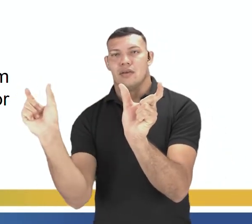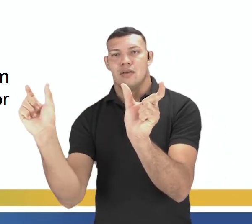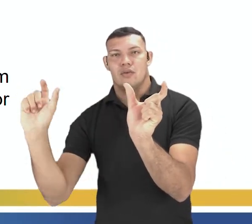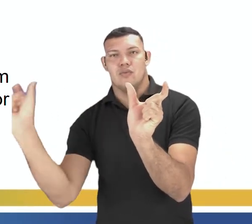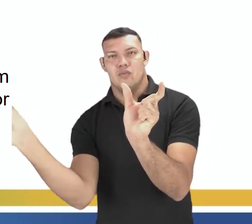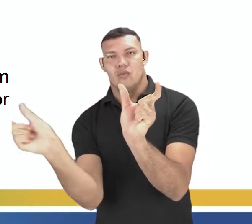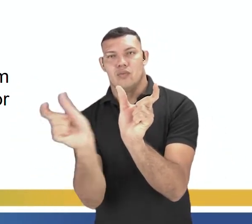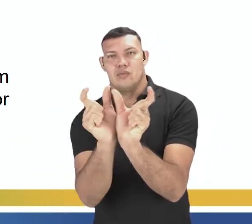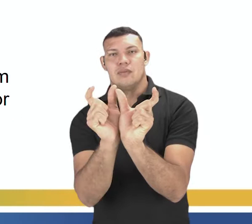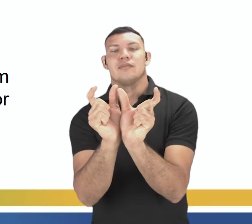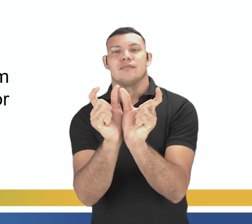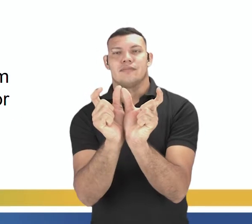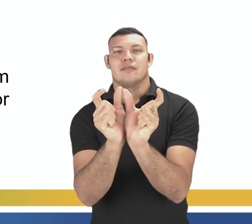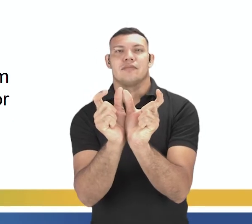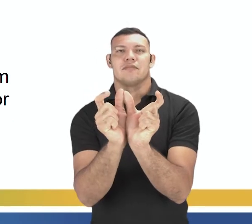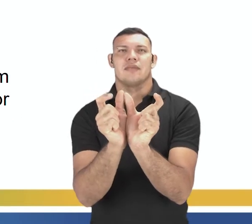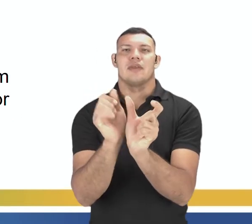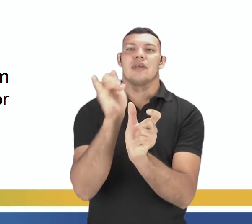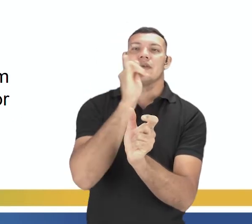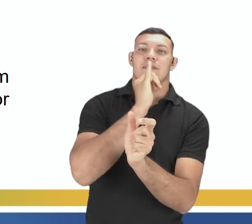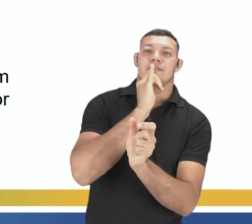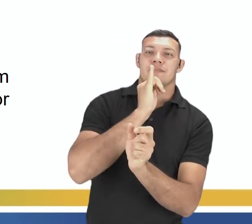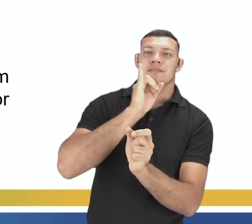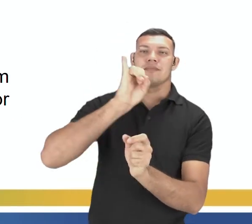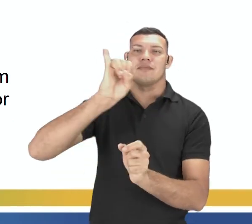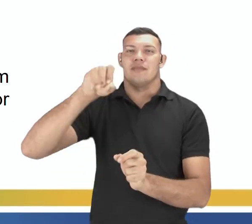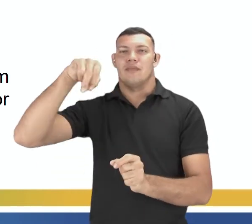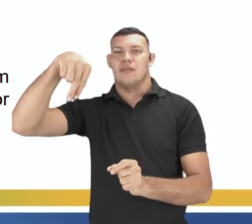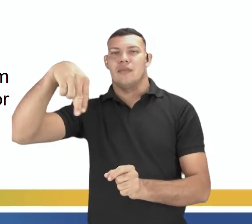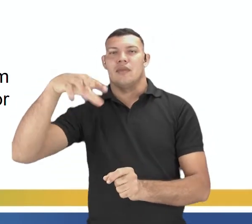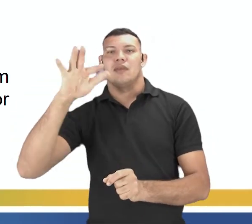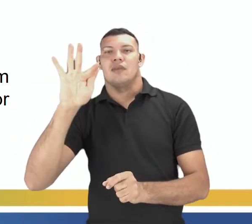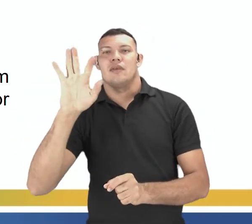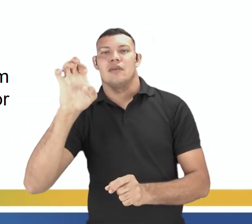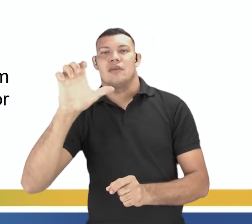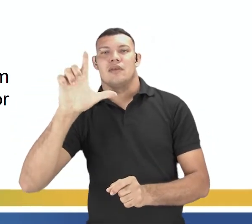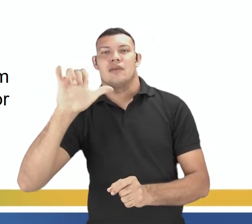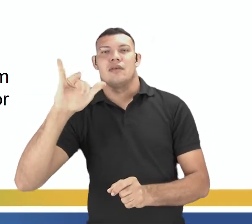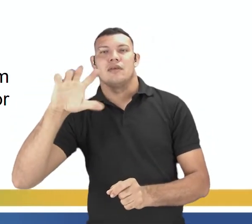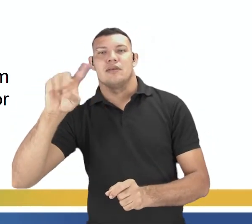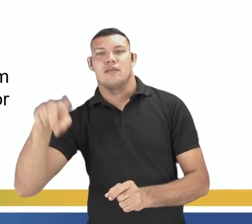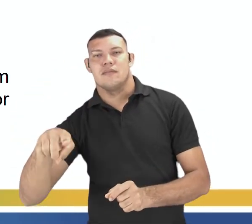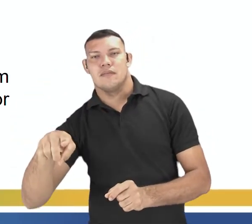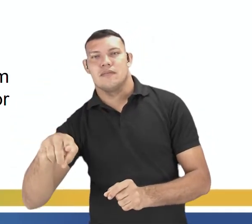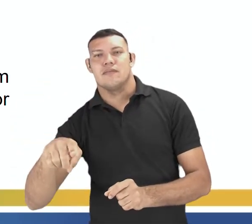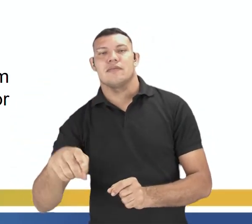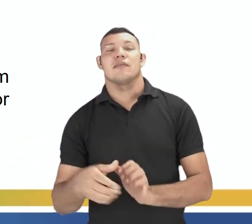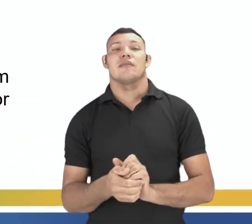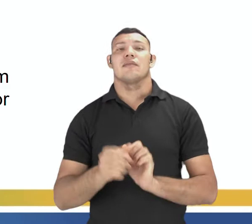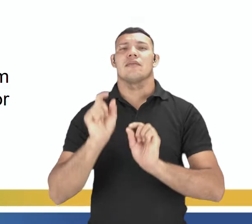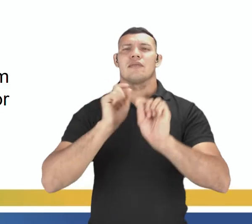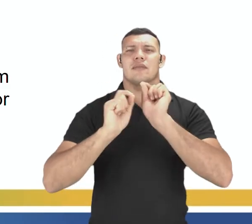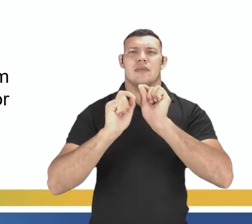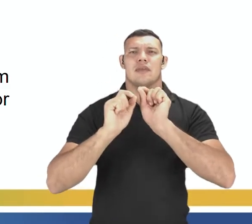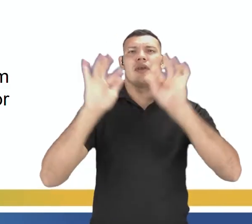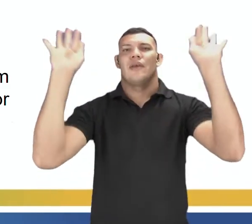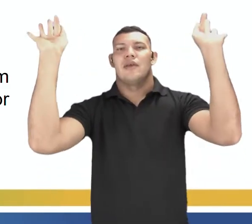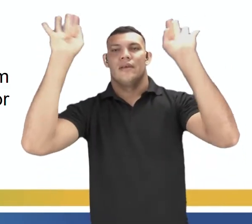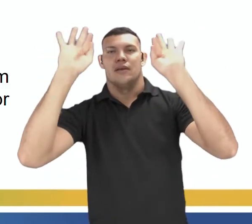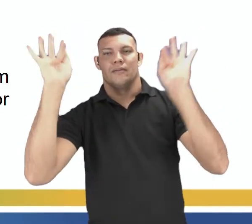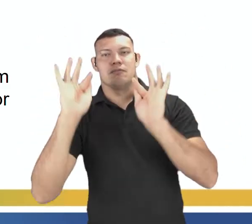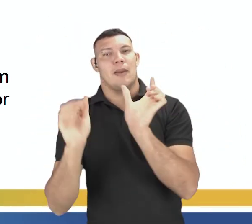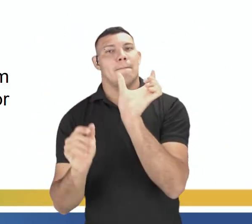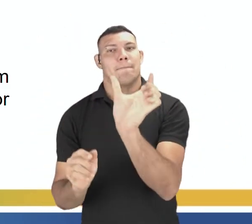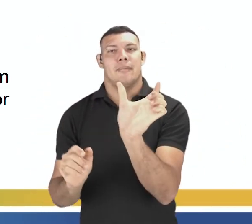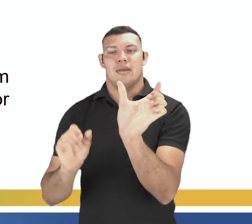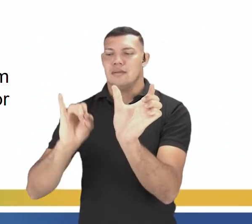exemplo, infeliz. O que nós percebemos aí que foi acrescentado? A partícula